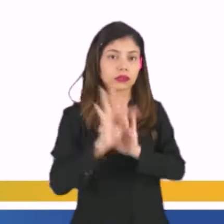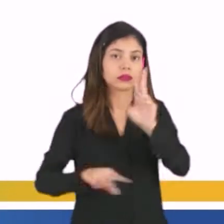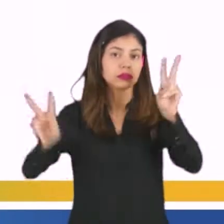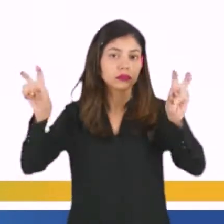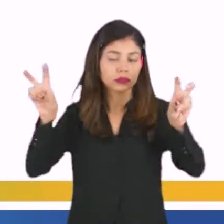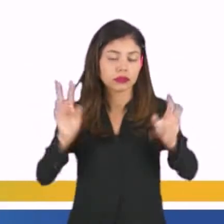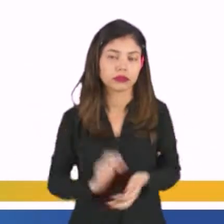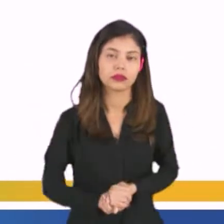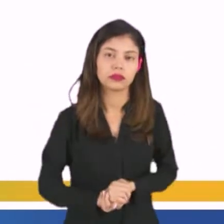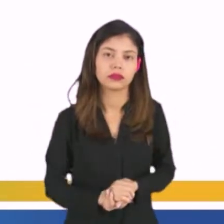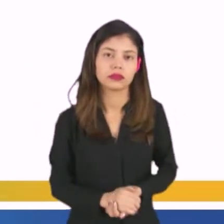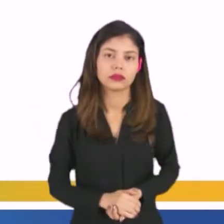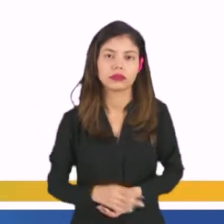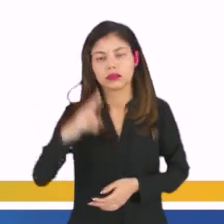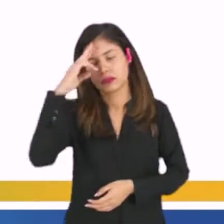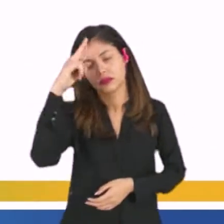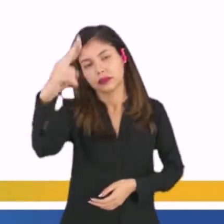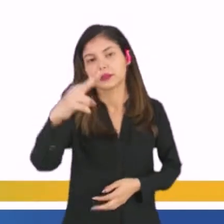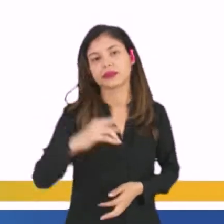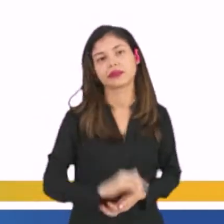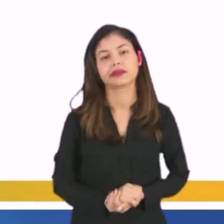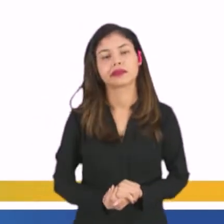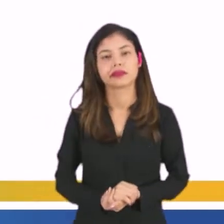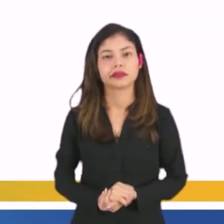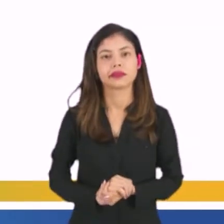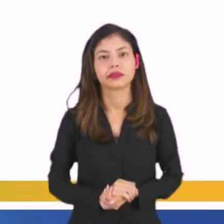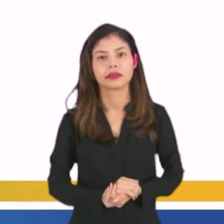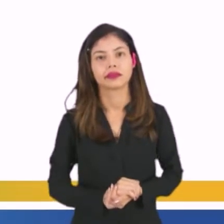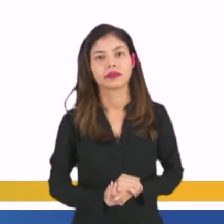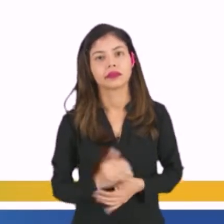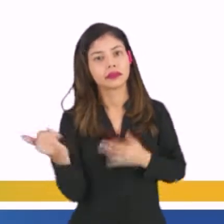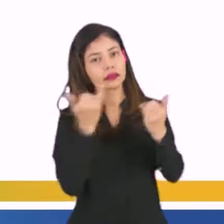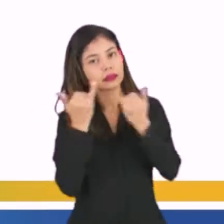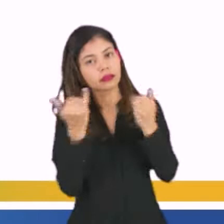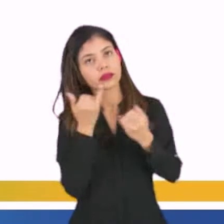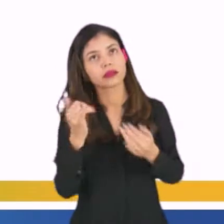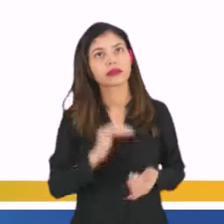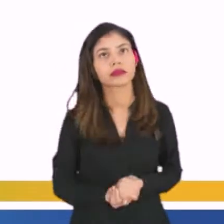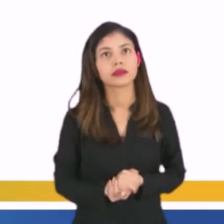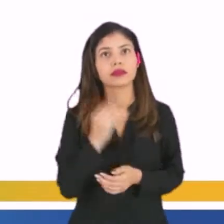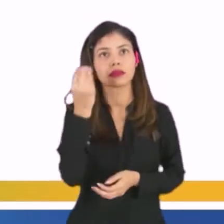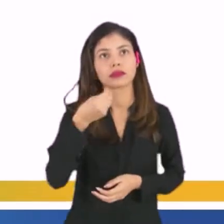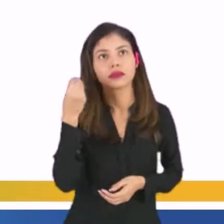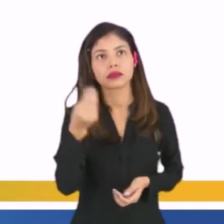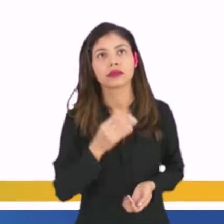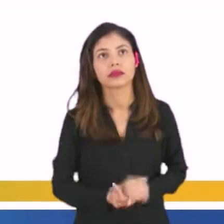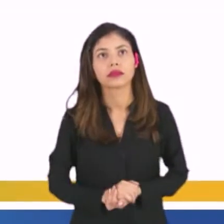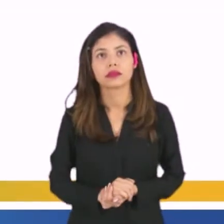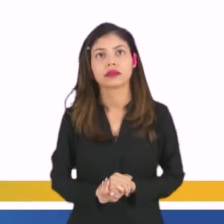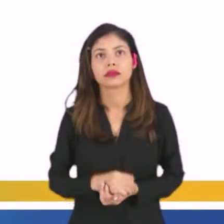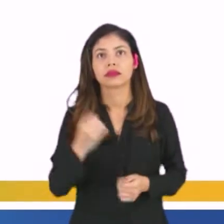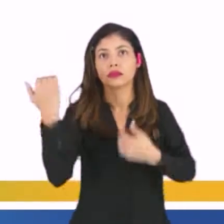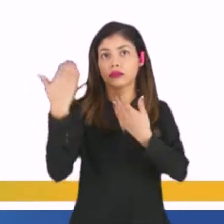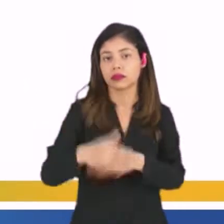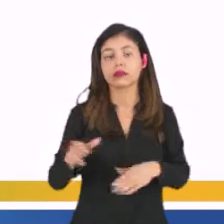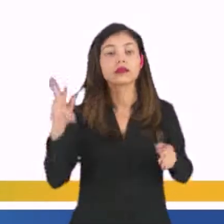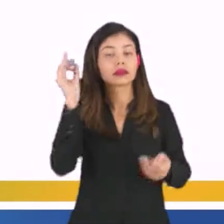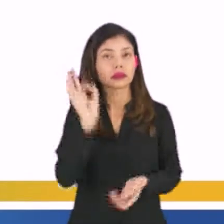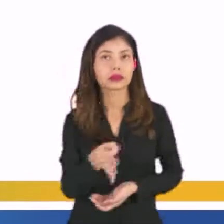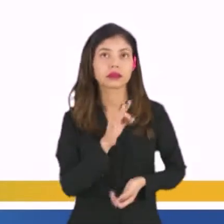tema, sejam eles de autoridade, sustentado por informações de especialistas, de provas